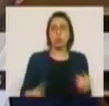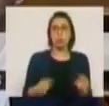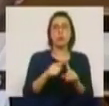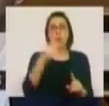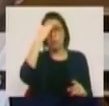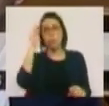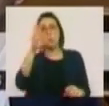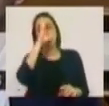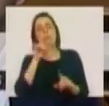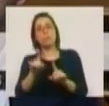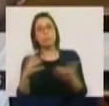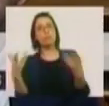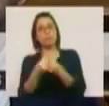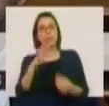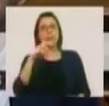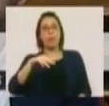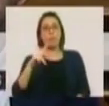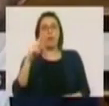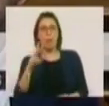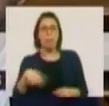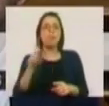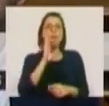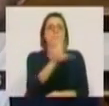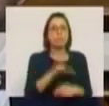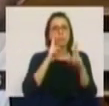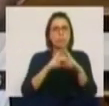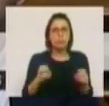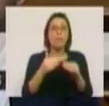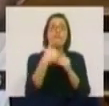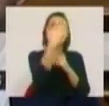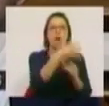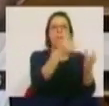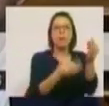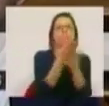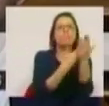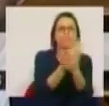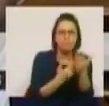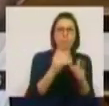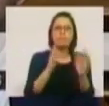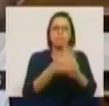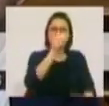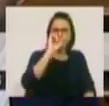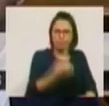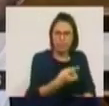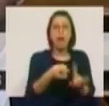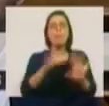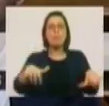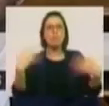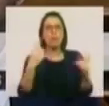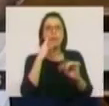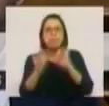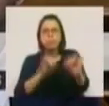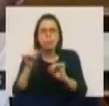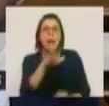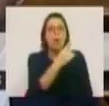e recomenda ao Governo que, junto da CMVM, encontre um mecanismo extrajudicial para que, de forma célere e rápida, possa